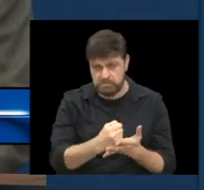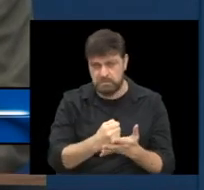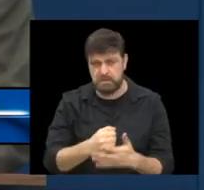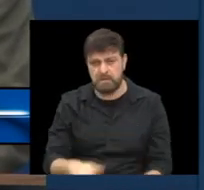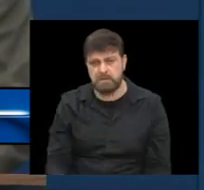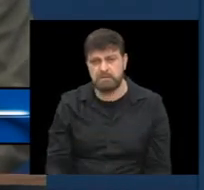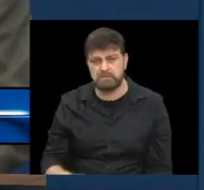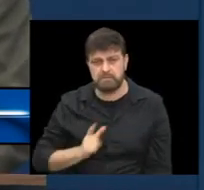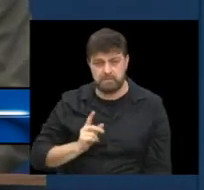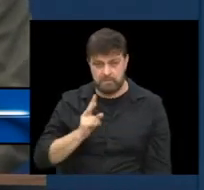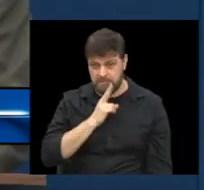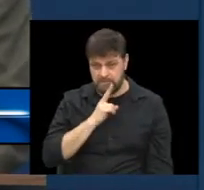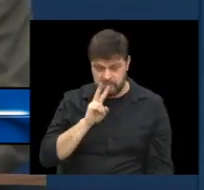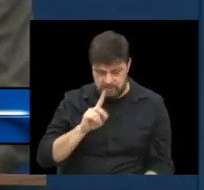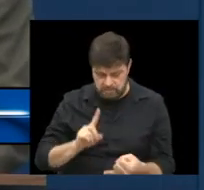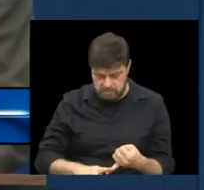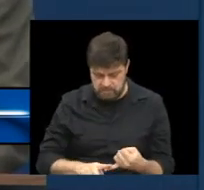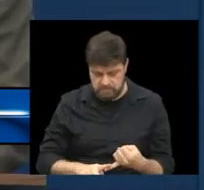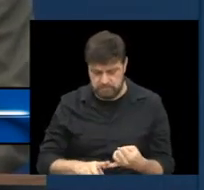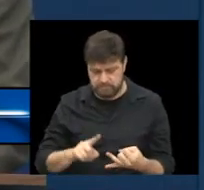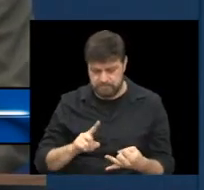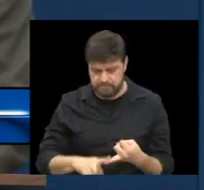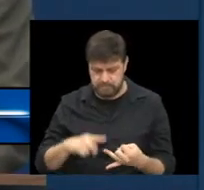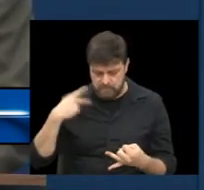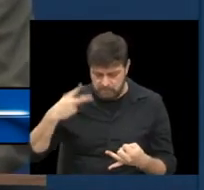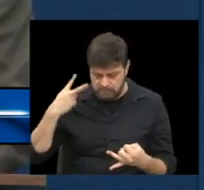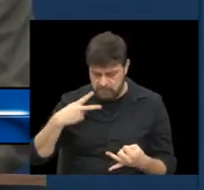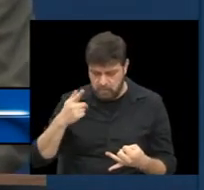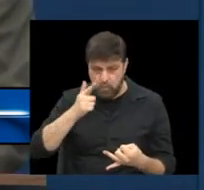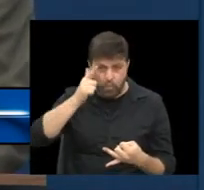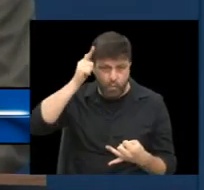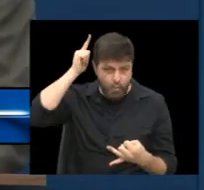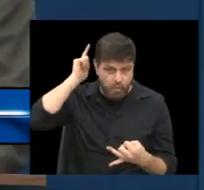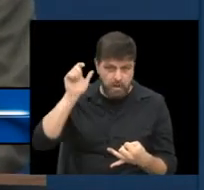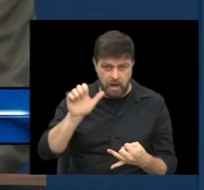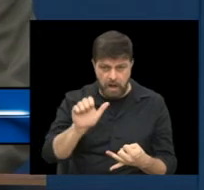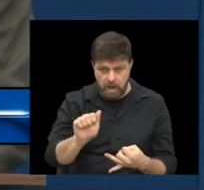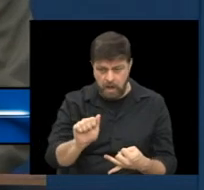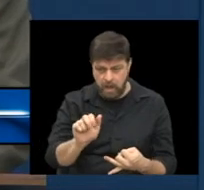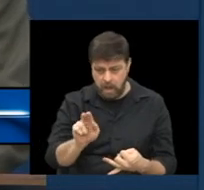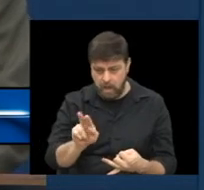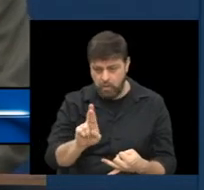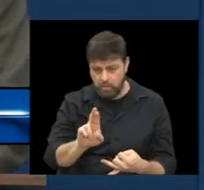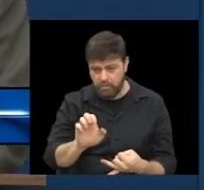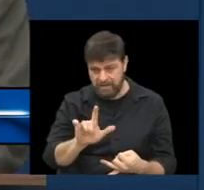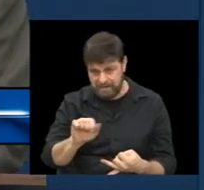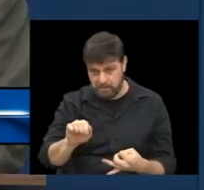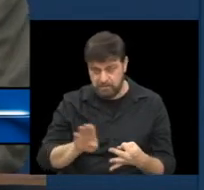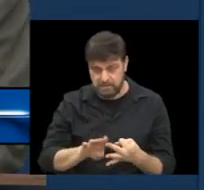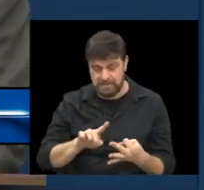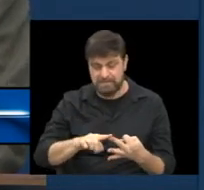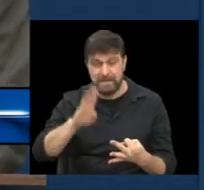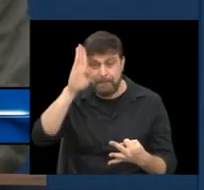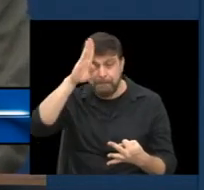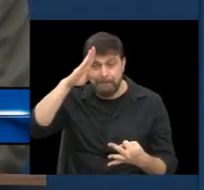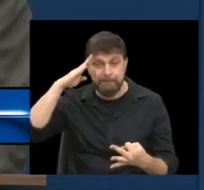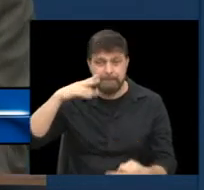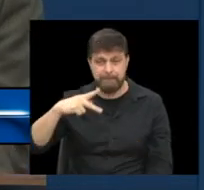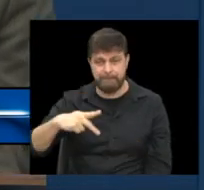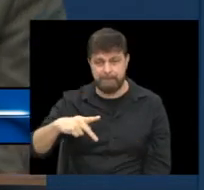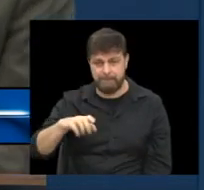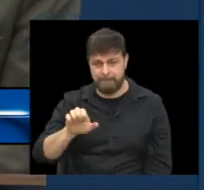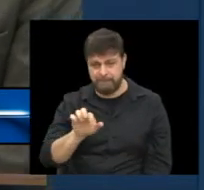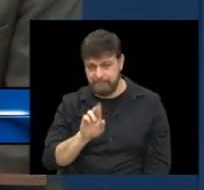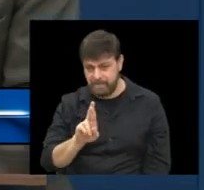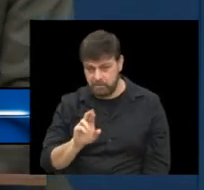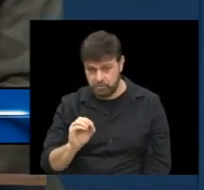O vereador Vinícius Gratti, o vereador Aurélio Cláudio e o vereador Pero Torinho. A minha fala é dizer